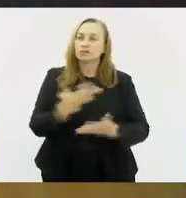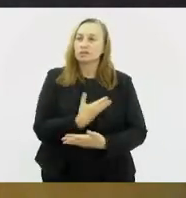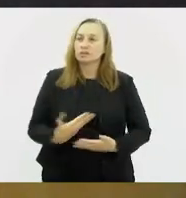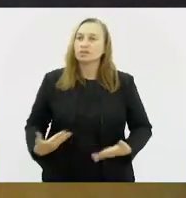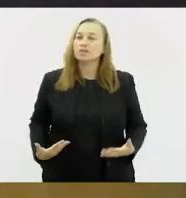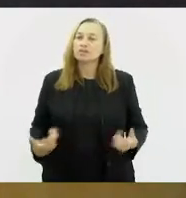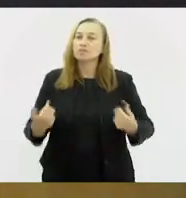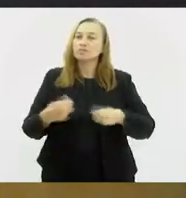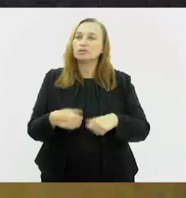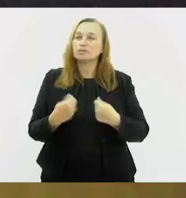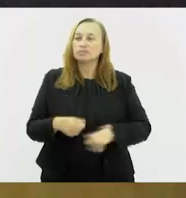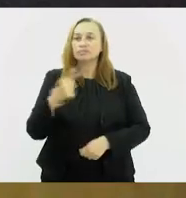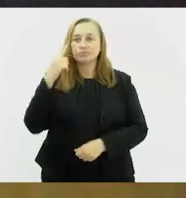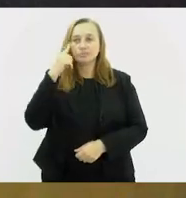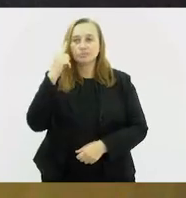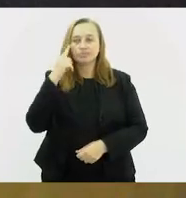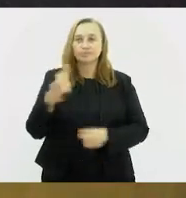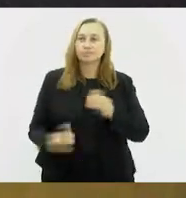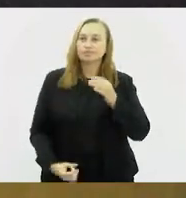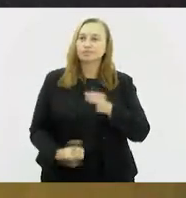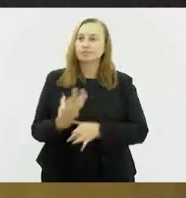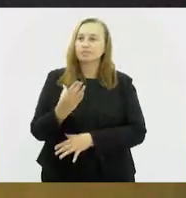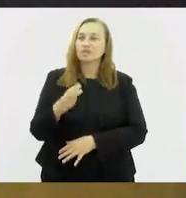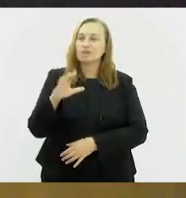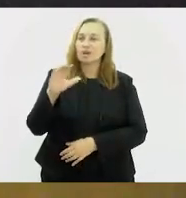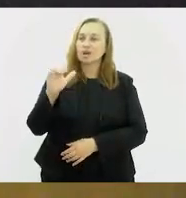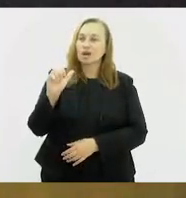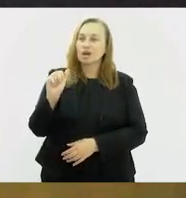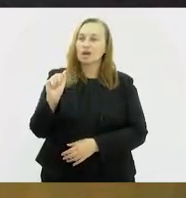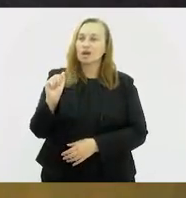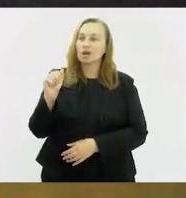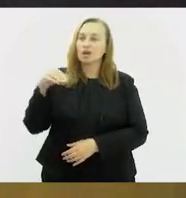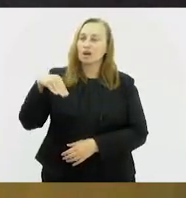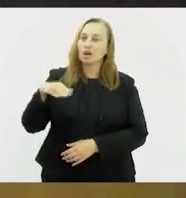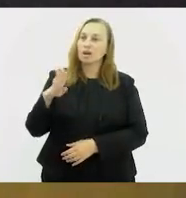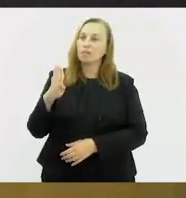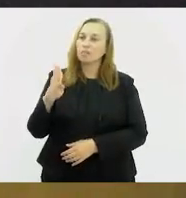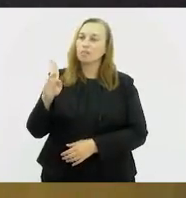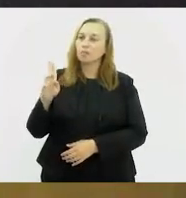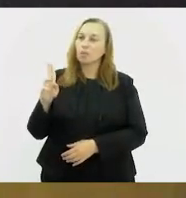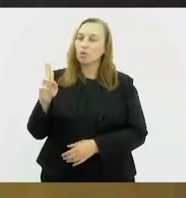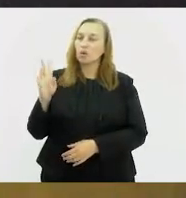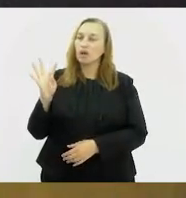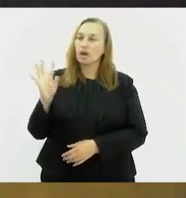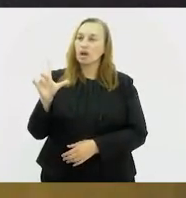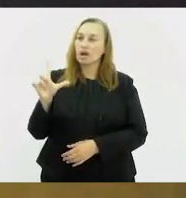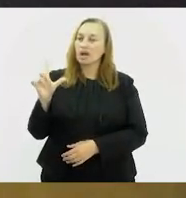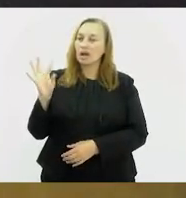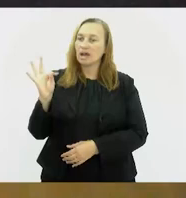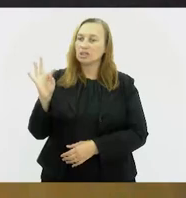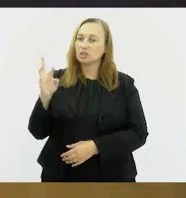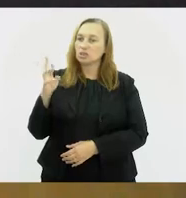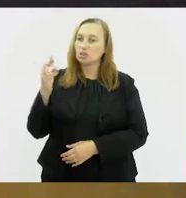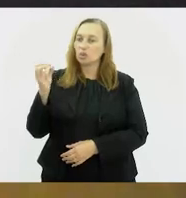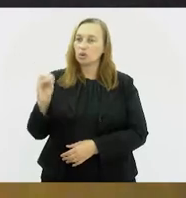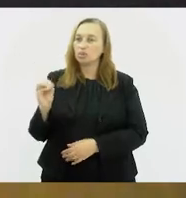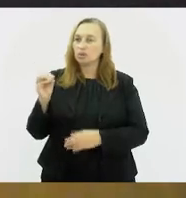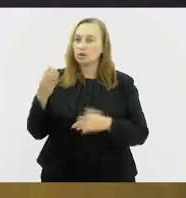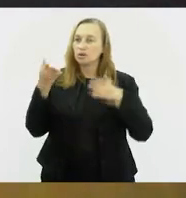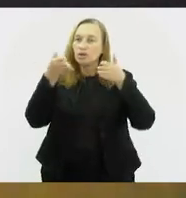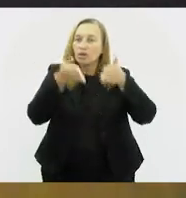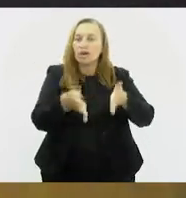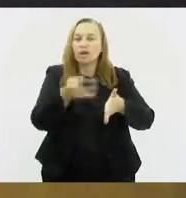precisa pensar na criação de um ambulatório de saúde mental específico para a pessoa idosa. As